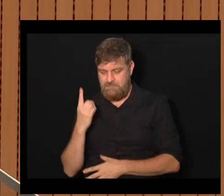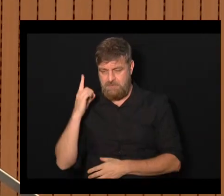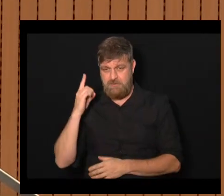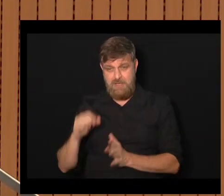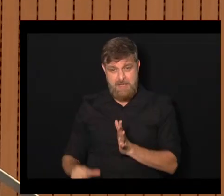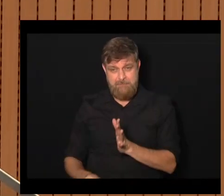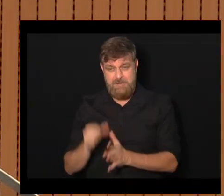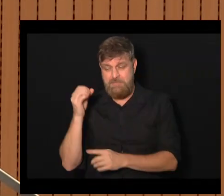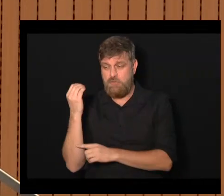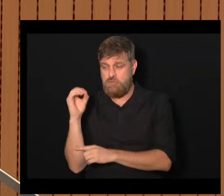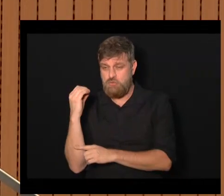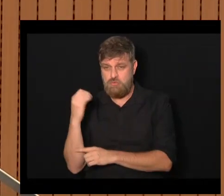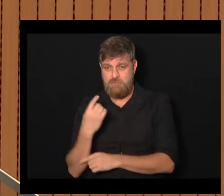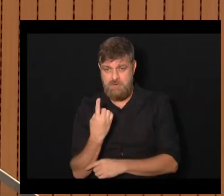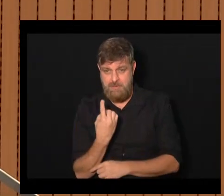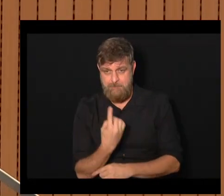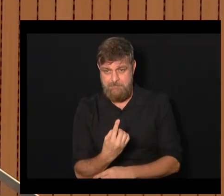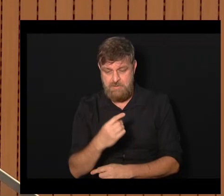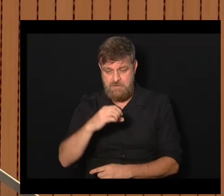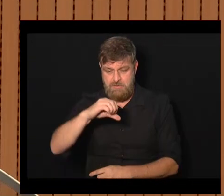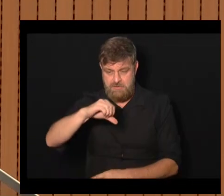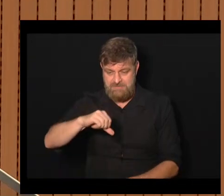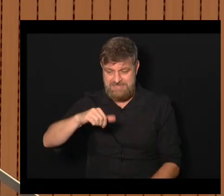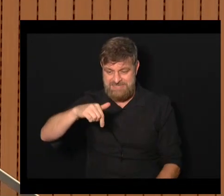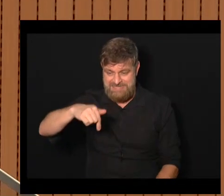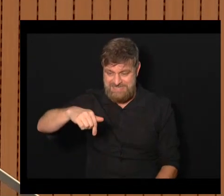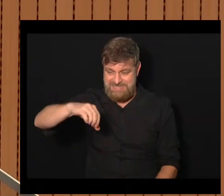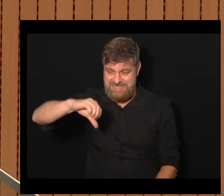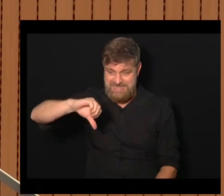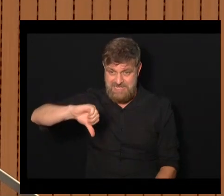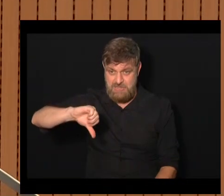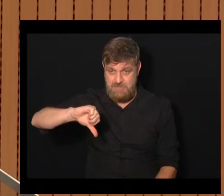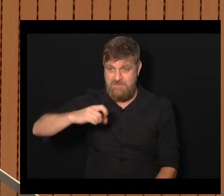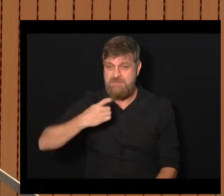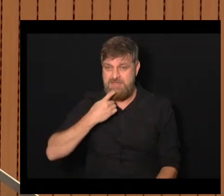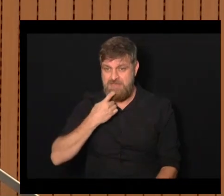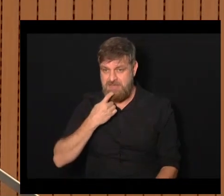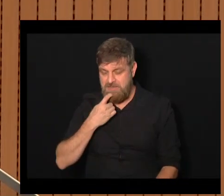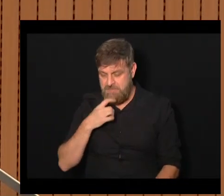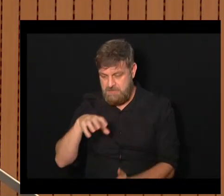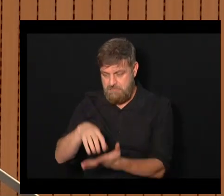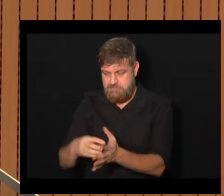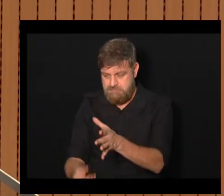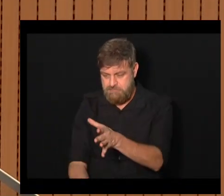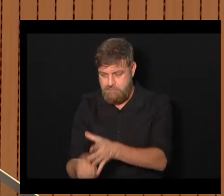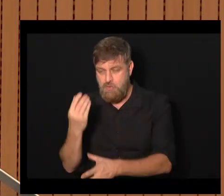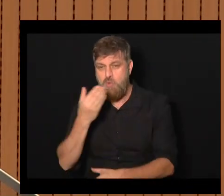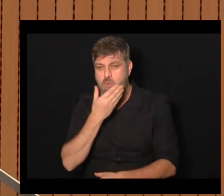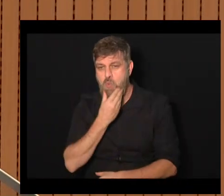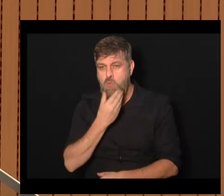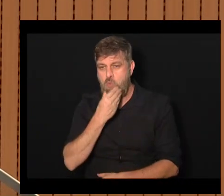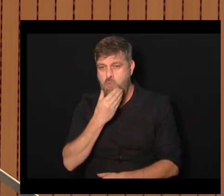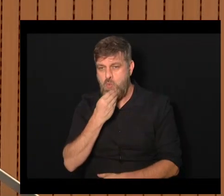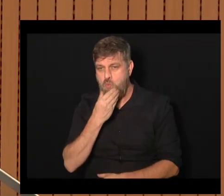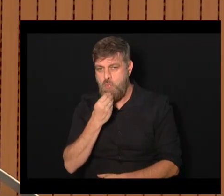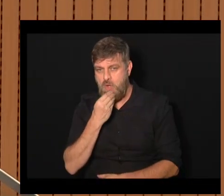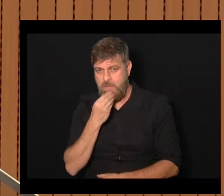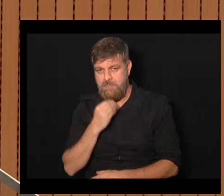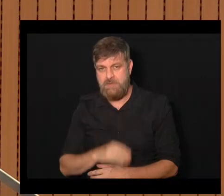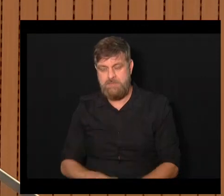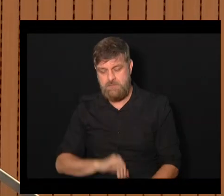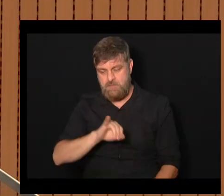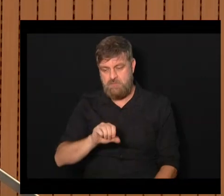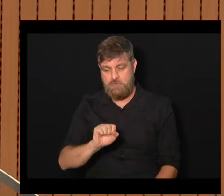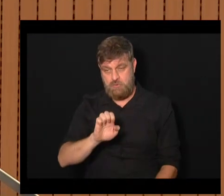1 de outubro de 1979, em Campinas. O fundador do grupo, como disse, Dr.